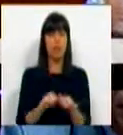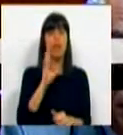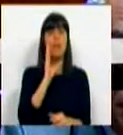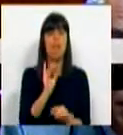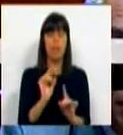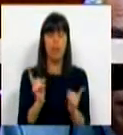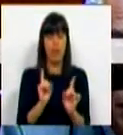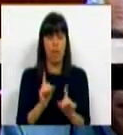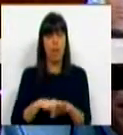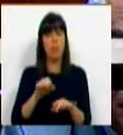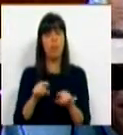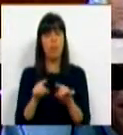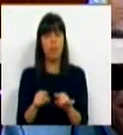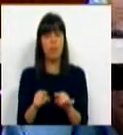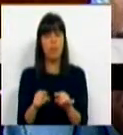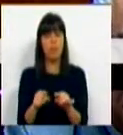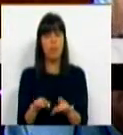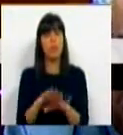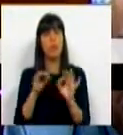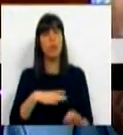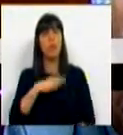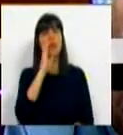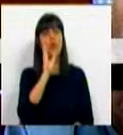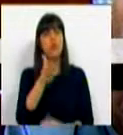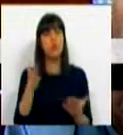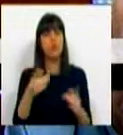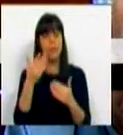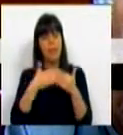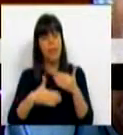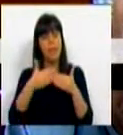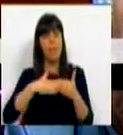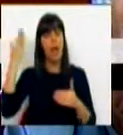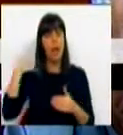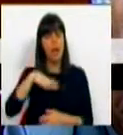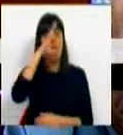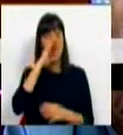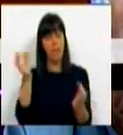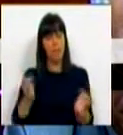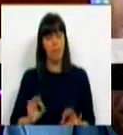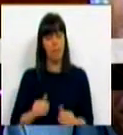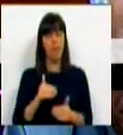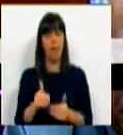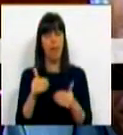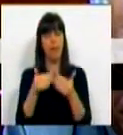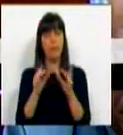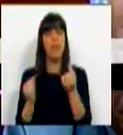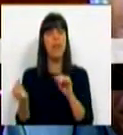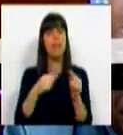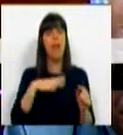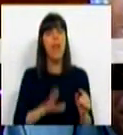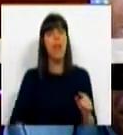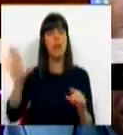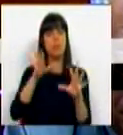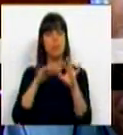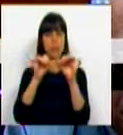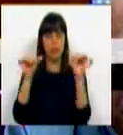financeiro. É exatamente por isso que, como já referi há umas semanas, o Governo se prepara para lançar um debate nacional